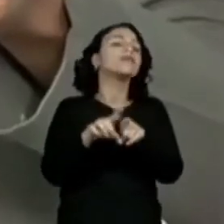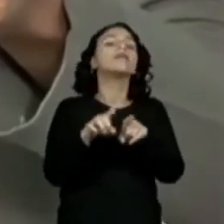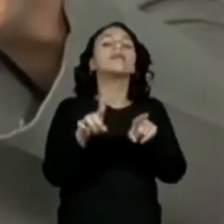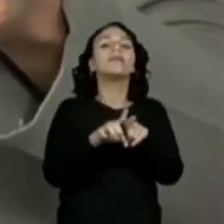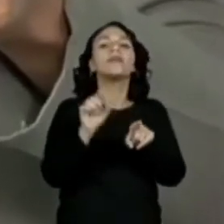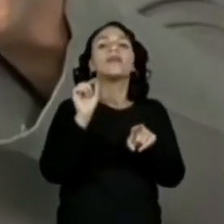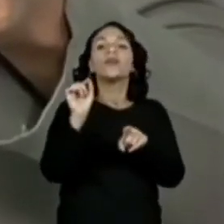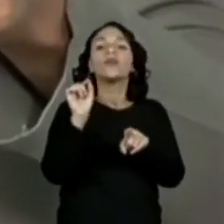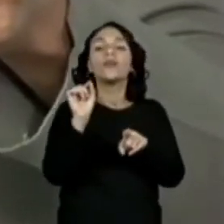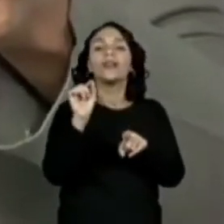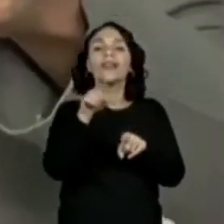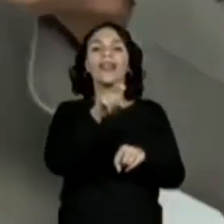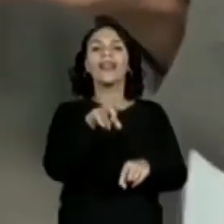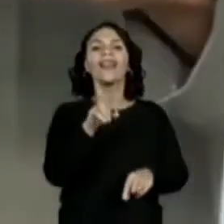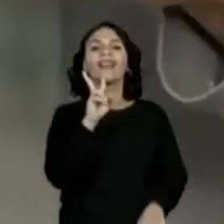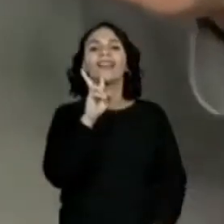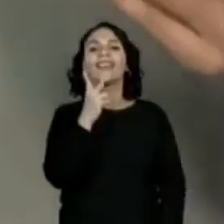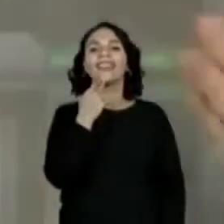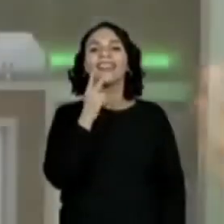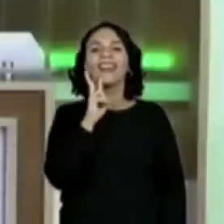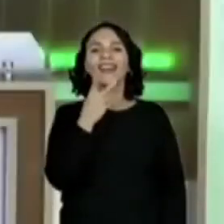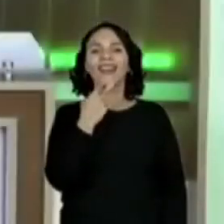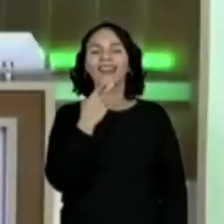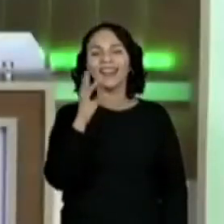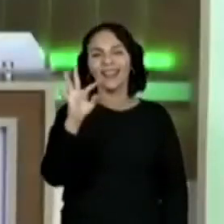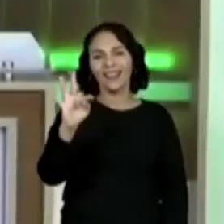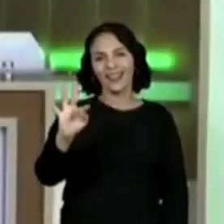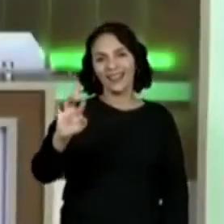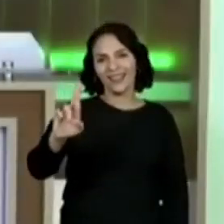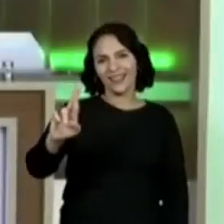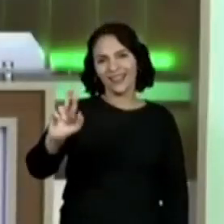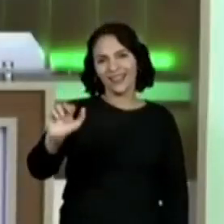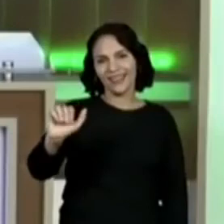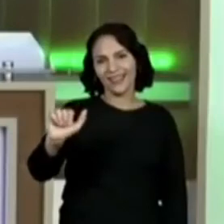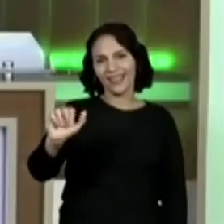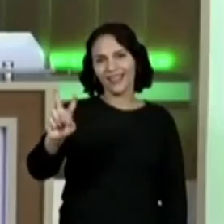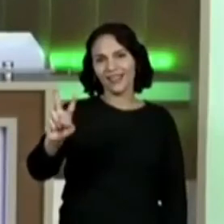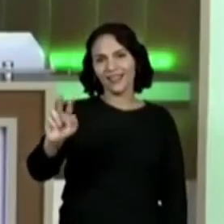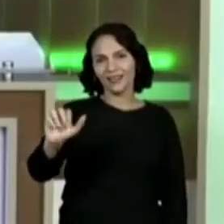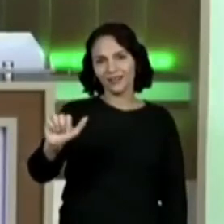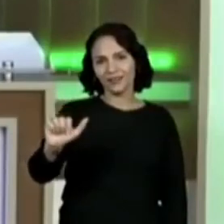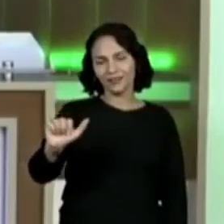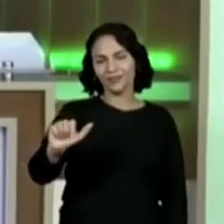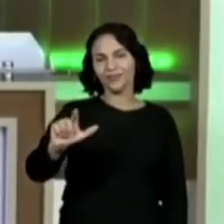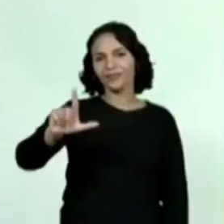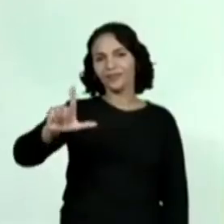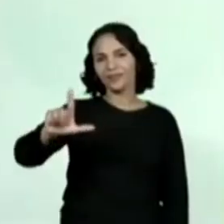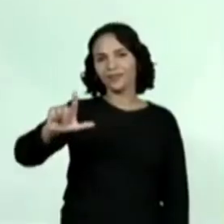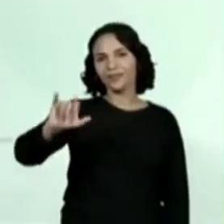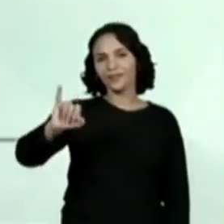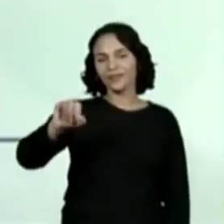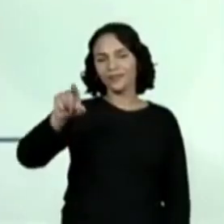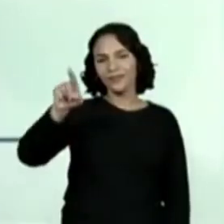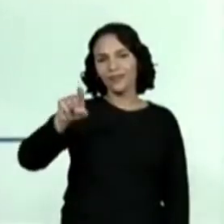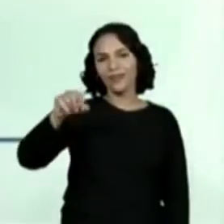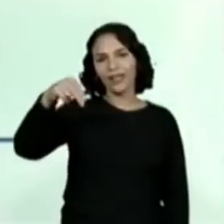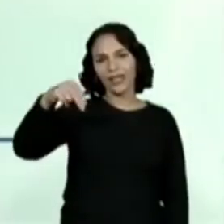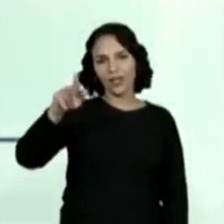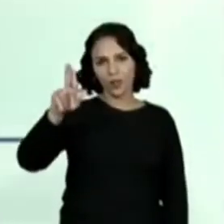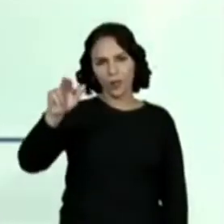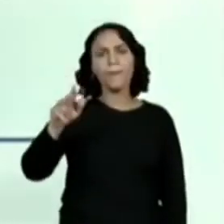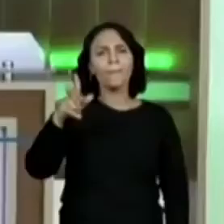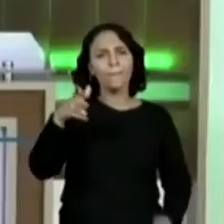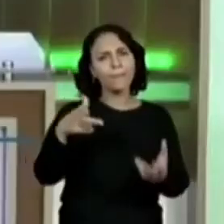de trava-línguas. Vocês notaram que as cartas trazem assuntos e